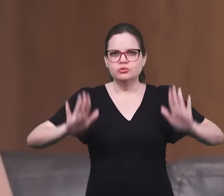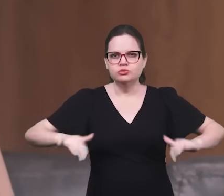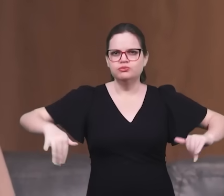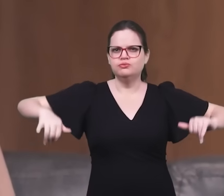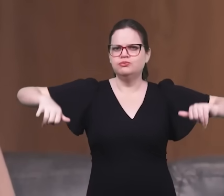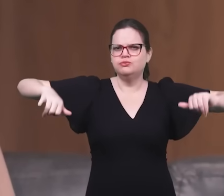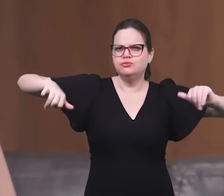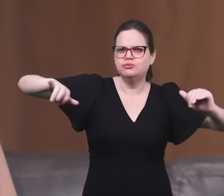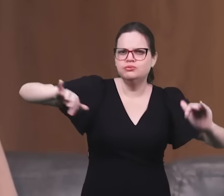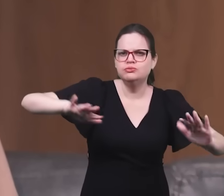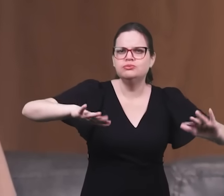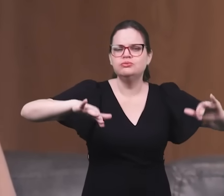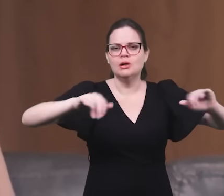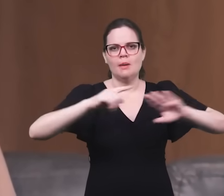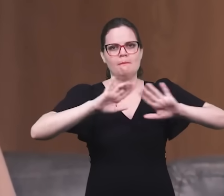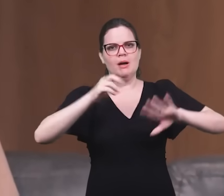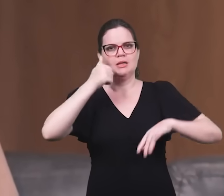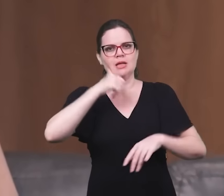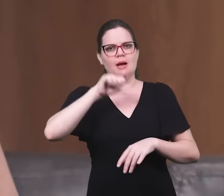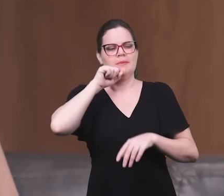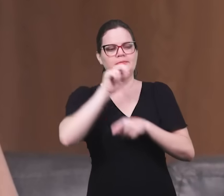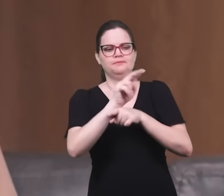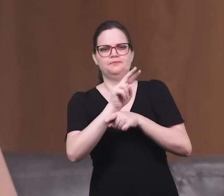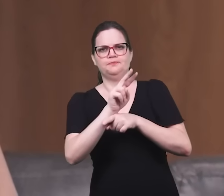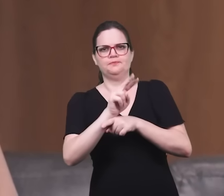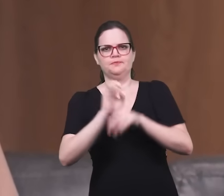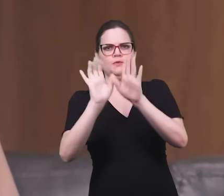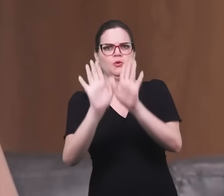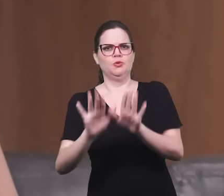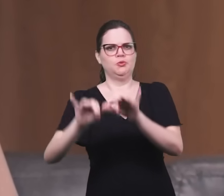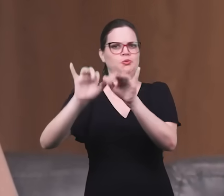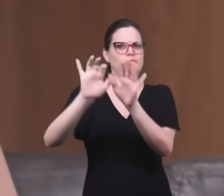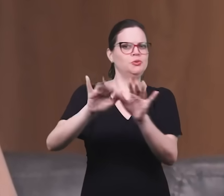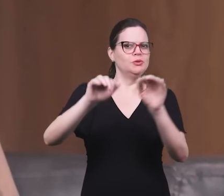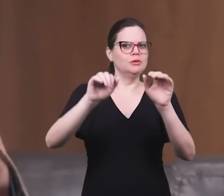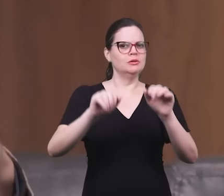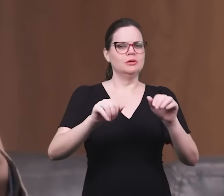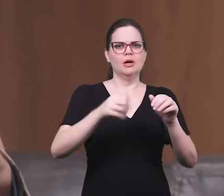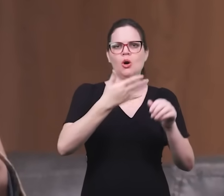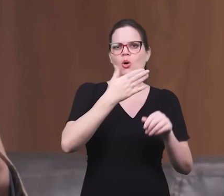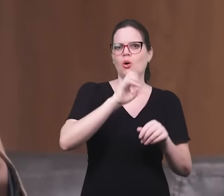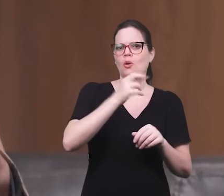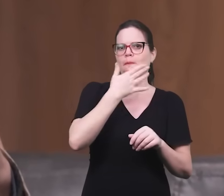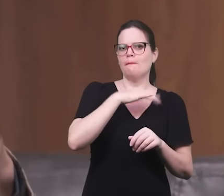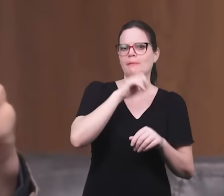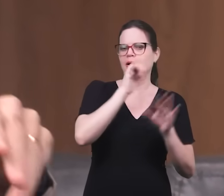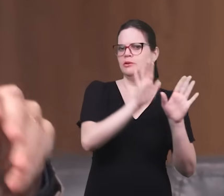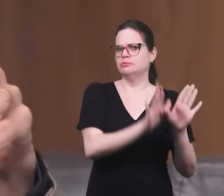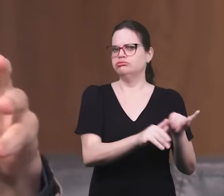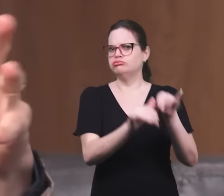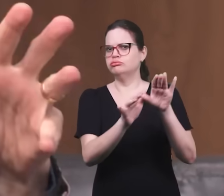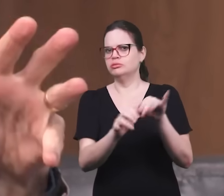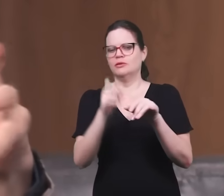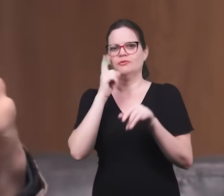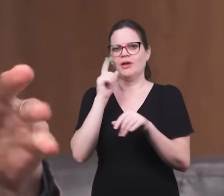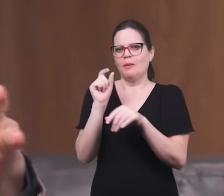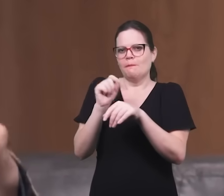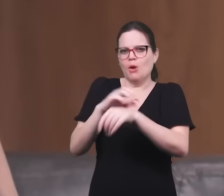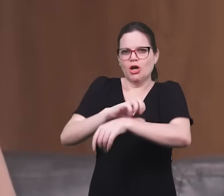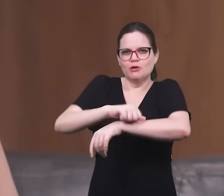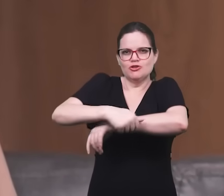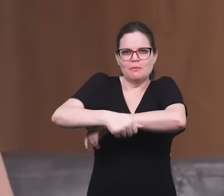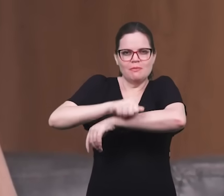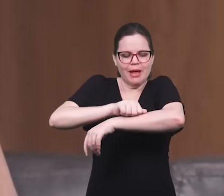longos, mas a mãe sempre está do lado, a mãe ou o pai. Você vê um passarinho, ele tem um pouco de pena